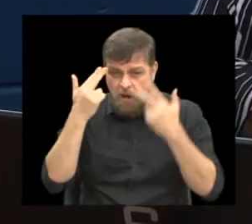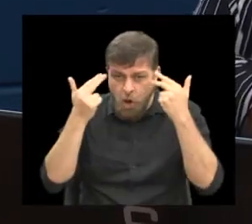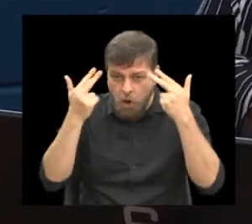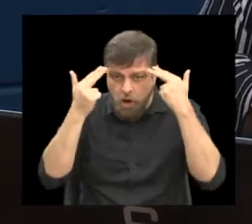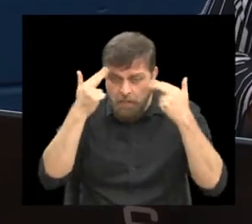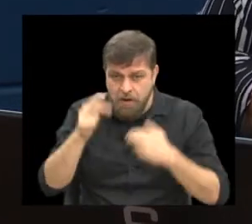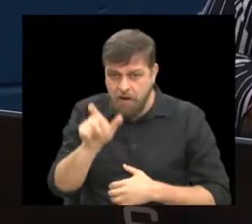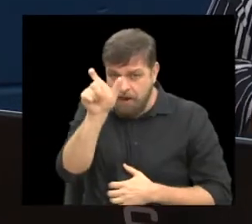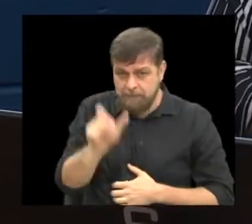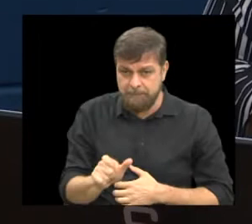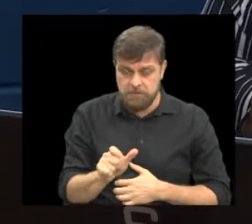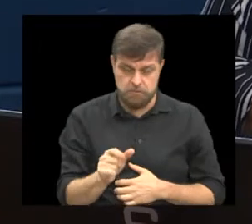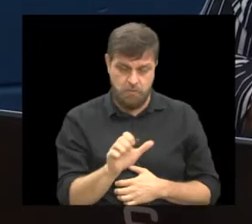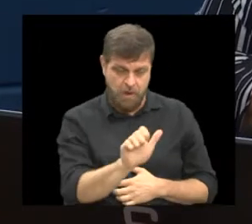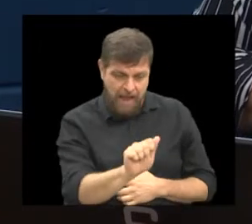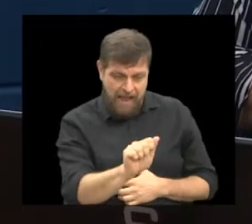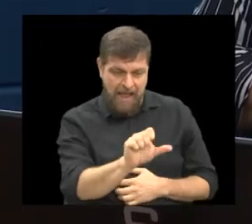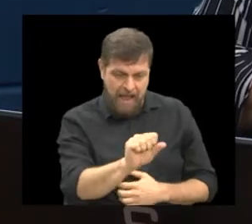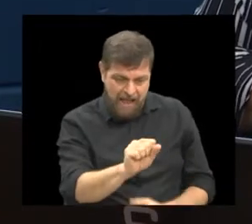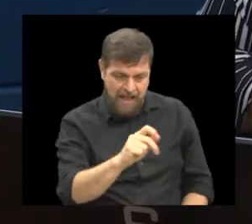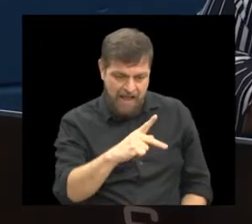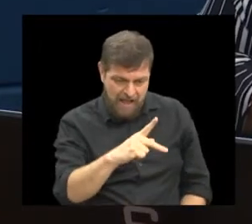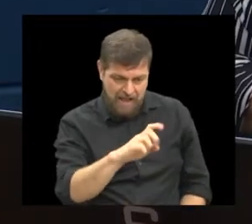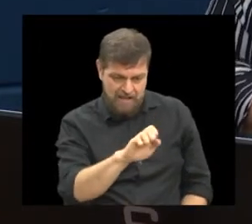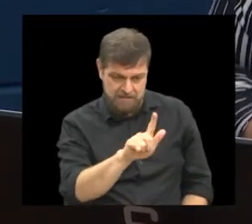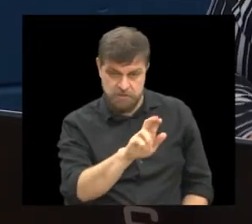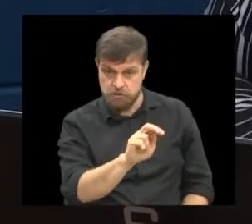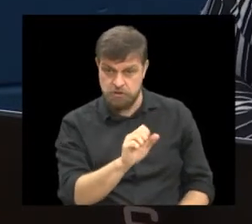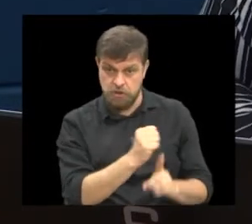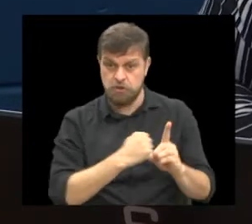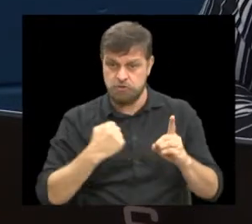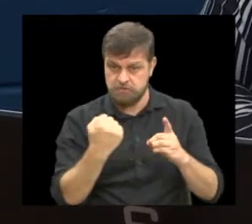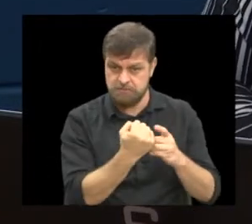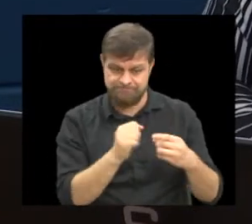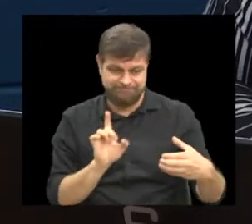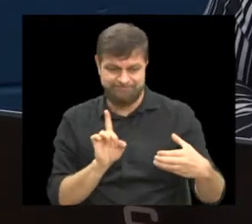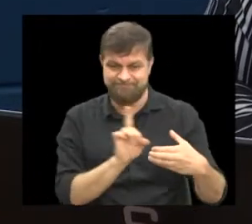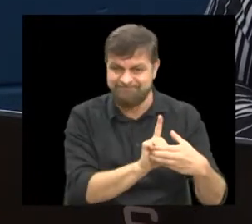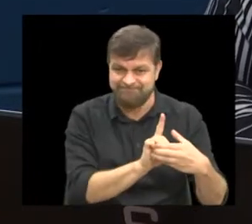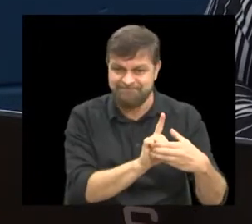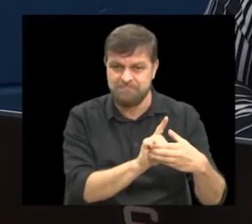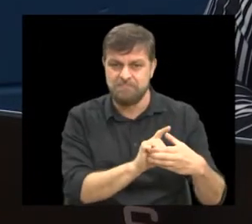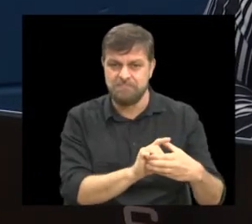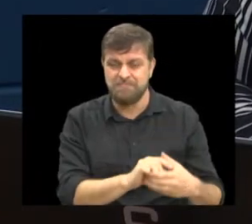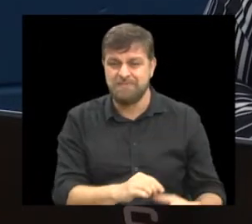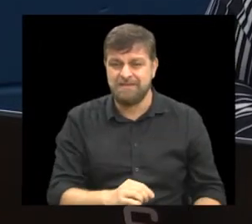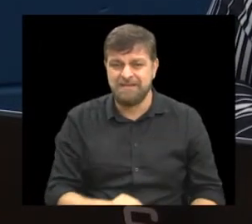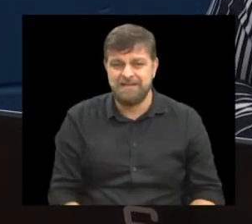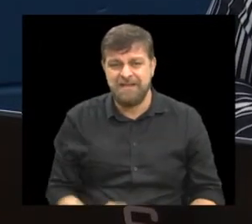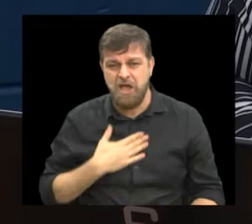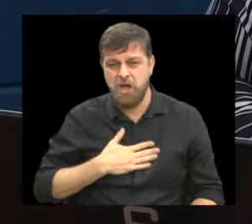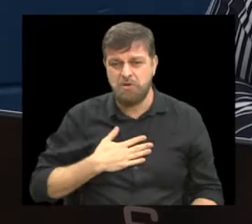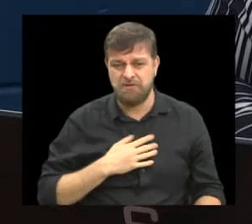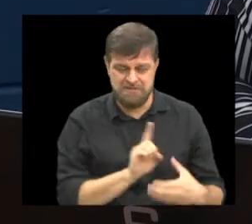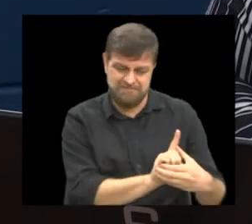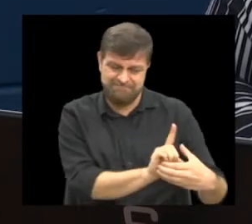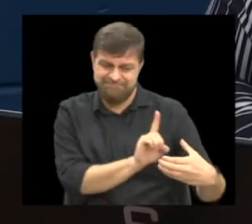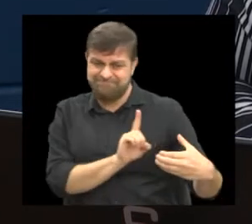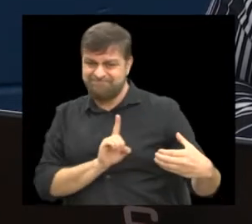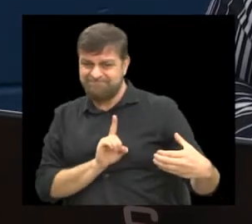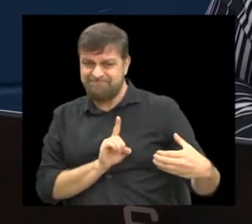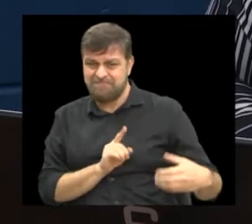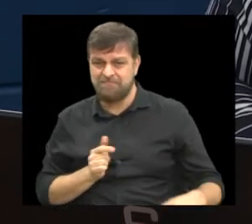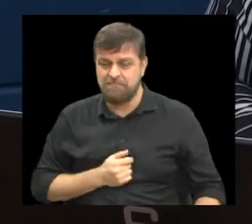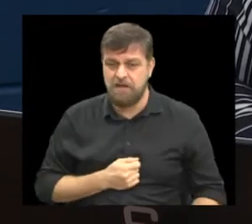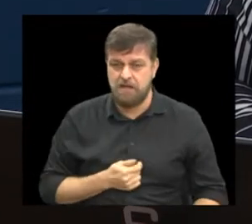esse autismo no Asperger? Caracteriza que socialmente ele não é tão funcional, gosta do isolamento como um autista, mas não tem os